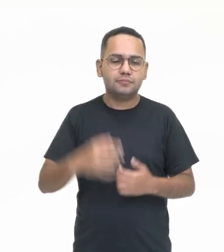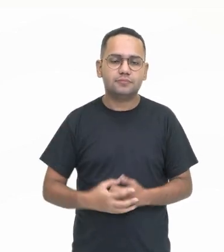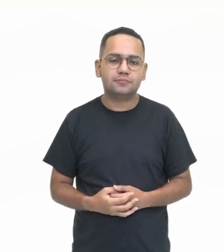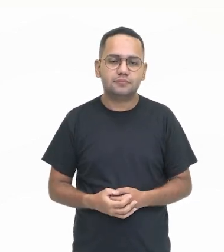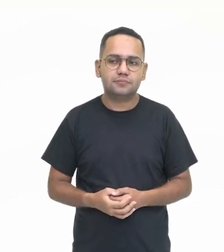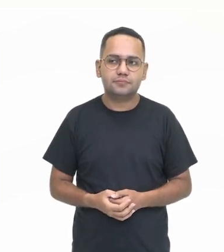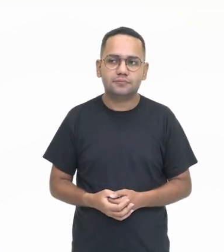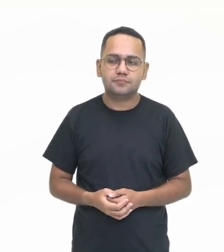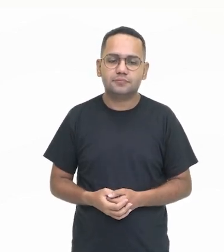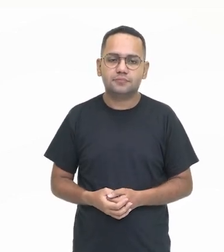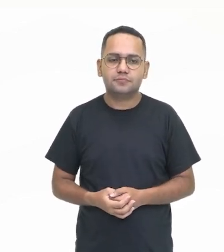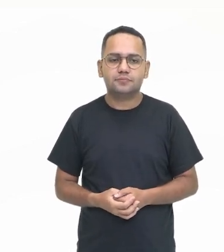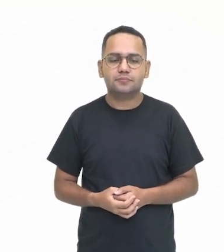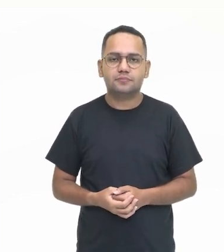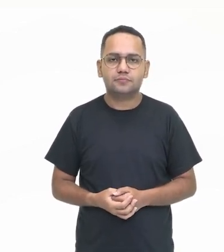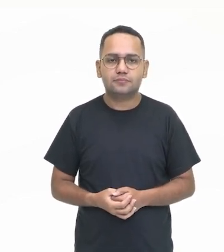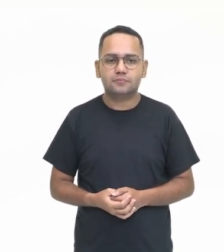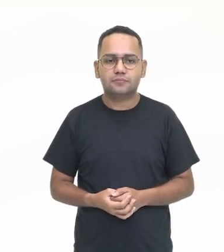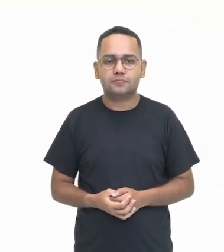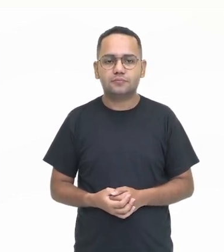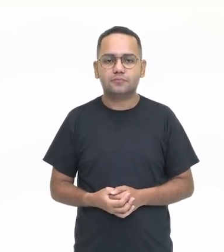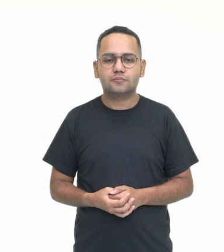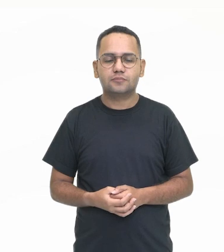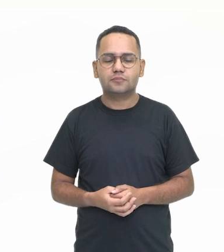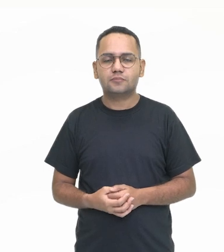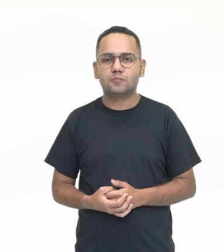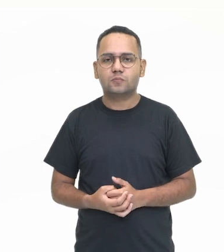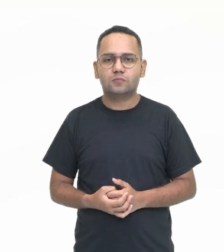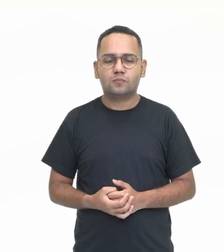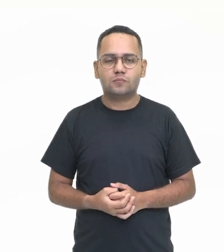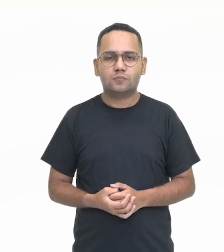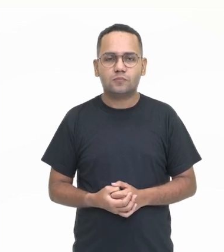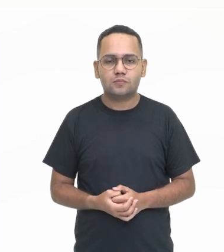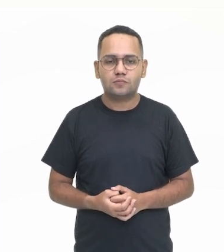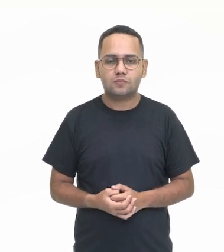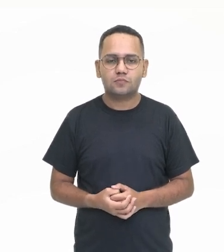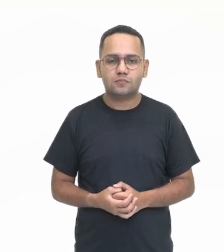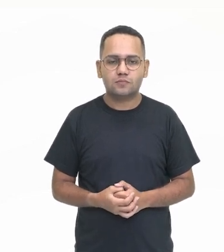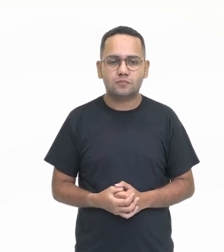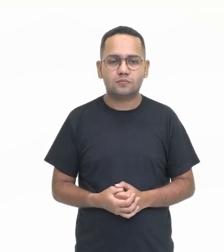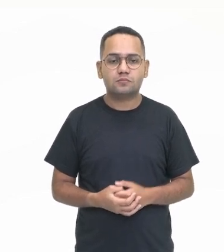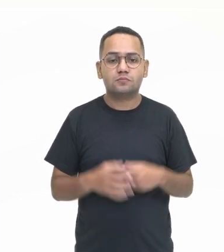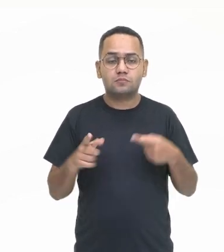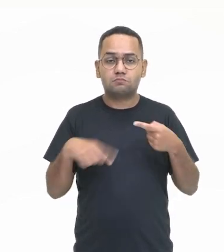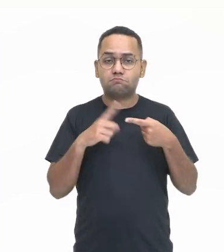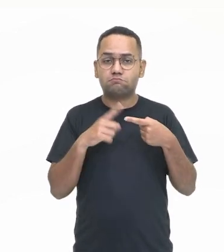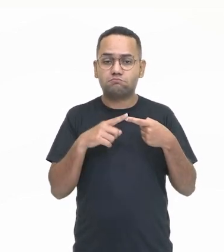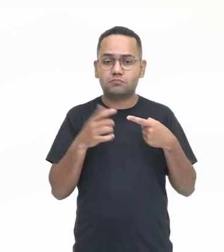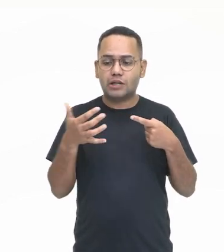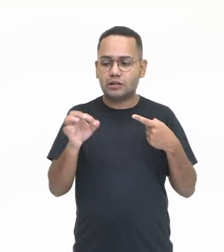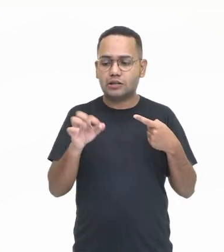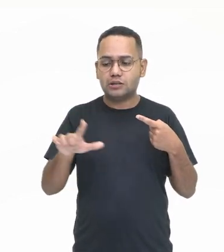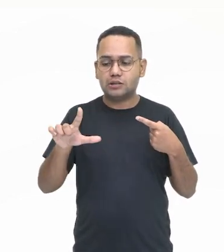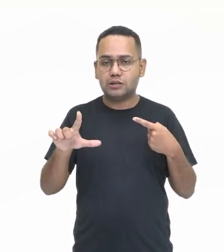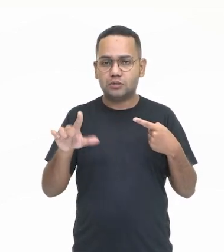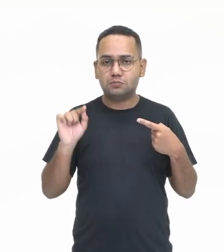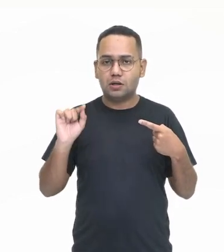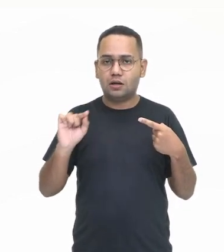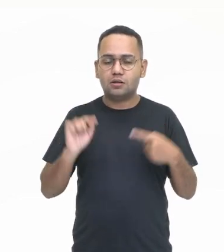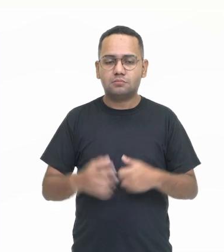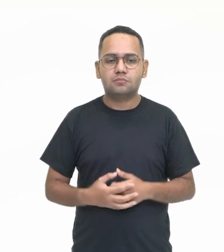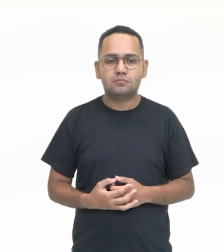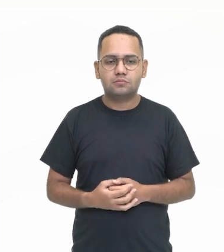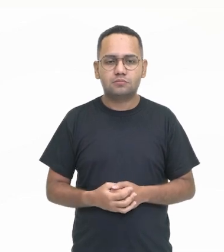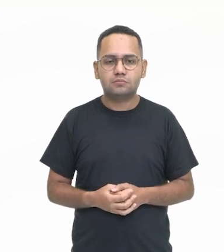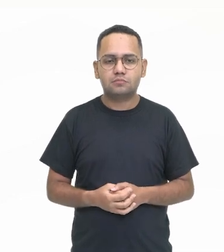bem básicas, tá? Para se obter aí, então, a quantidade de 10 litros, a gente pode pegar, por exemplo,